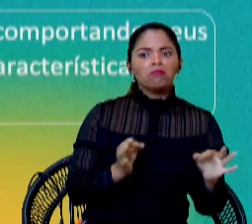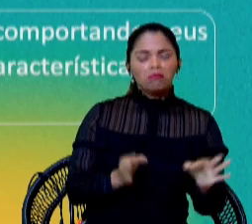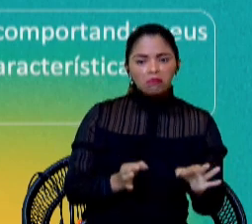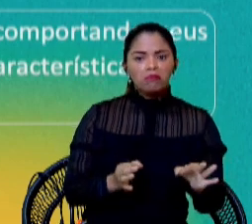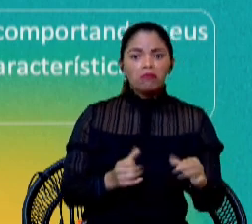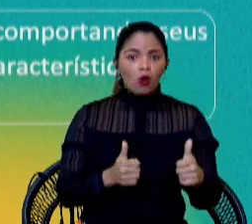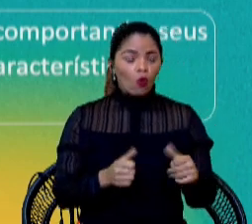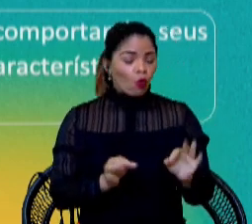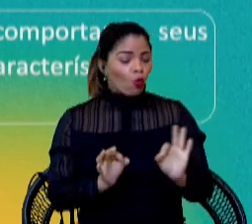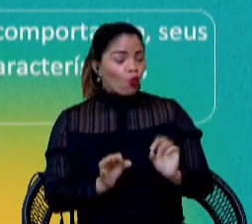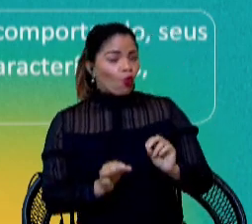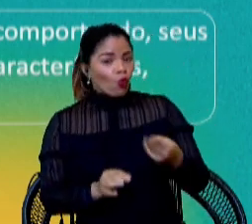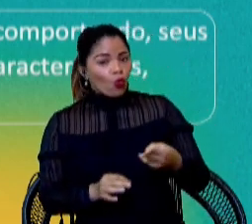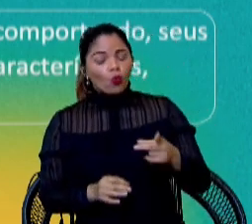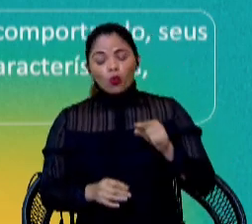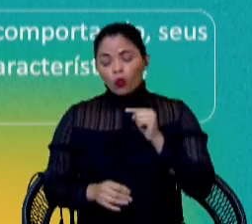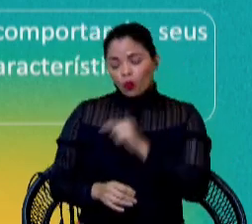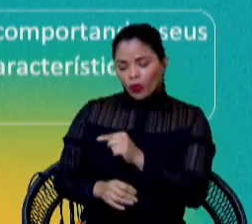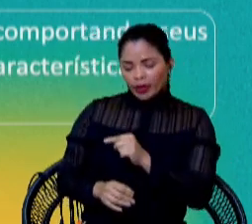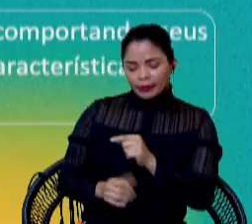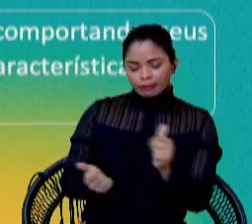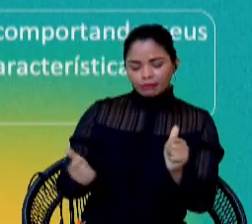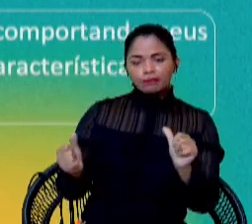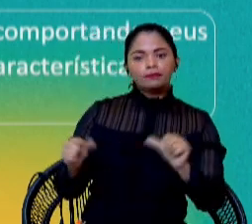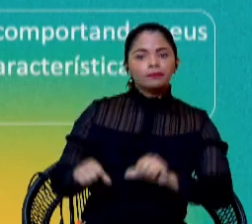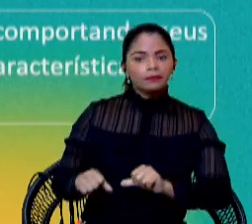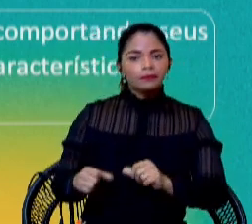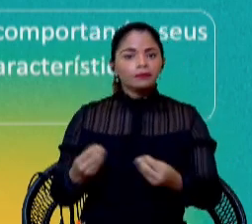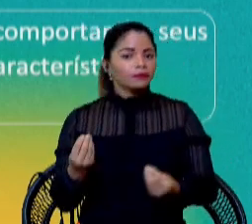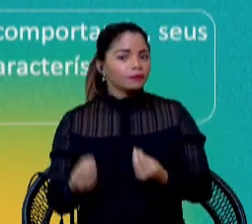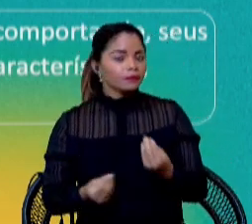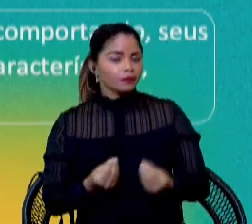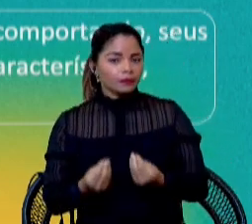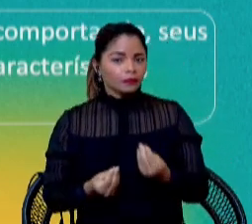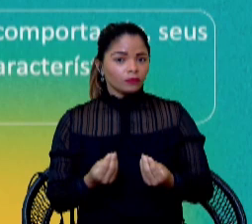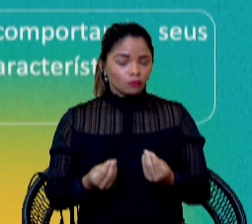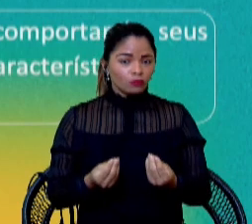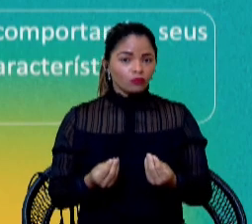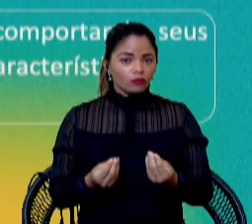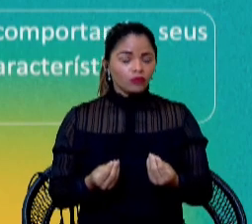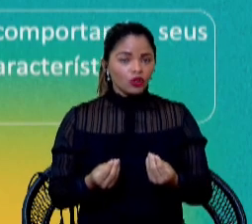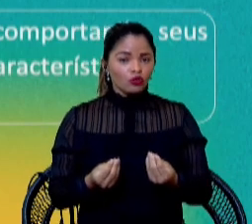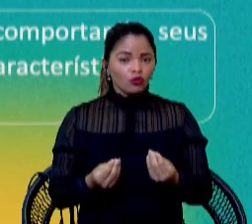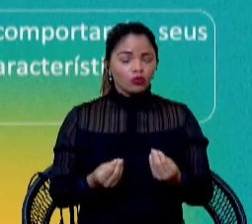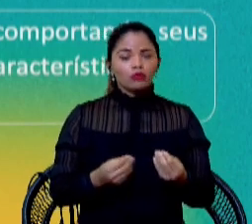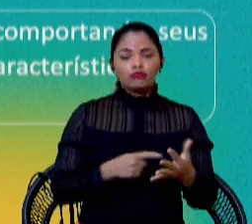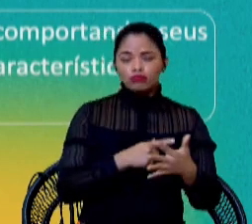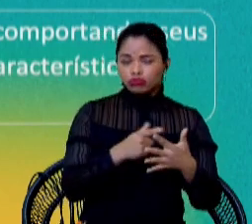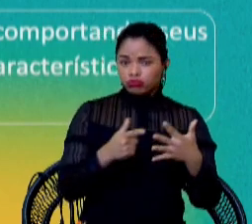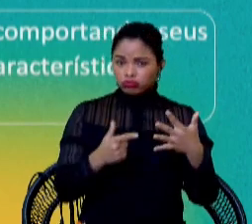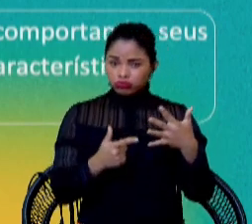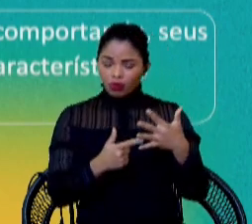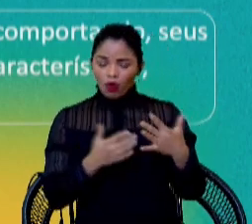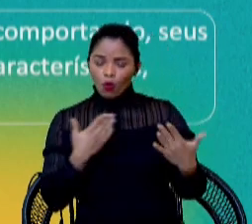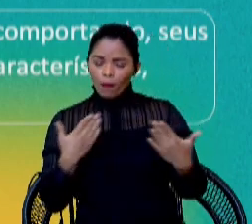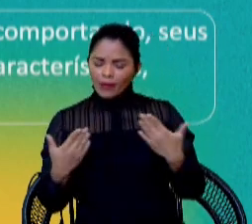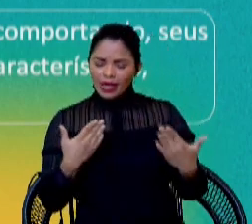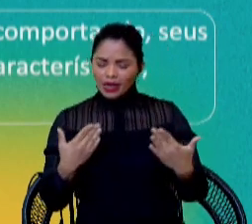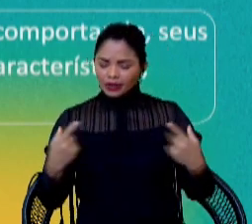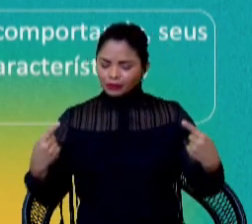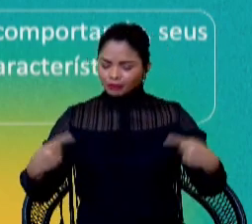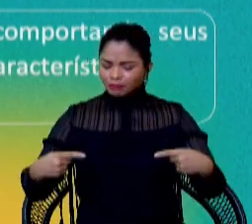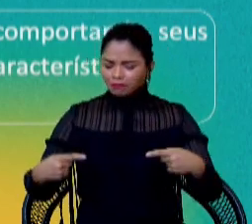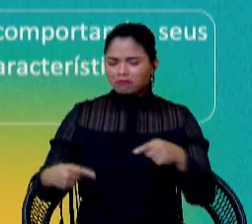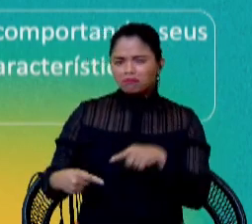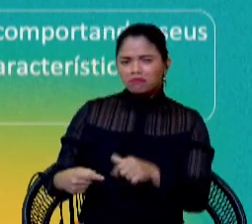tá? Ou até mesmo o que eles estão fazendo está fora, né? Então vocês até podem, usando esses benchmarks, né, essas comparações, a